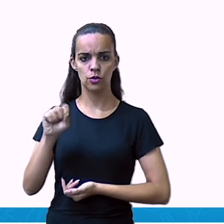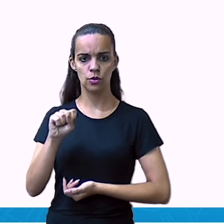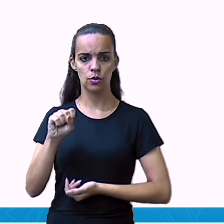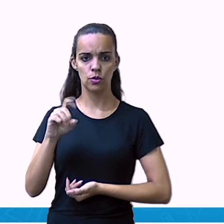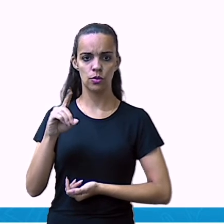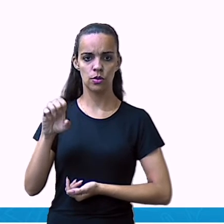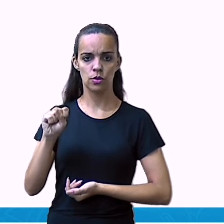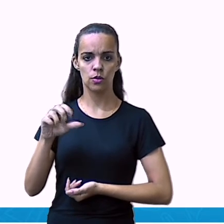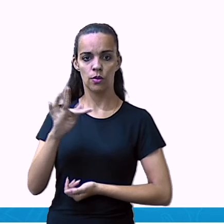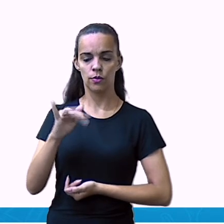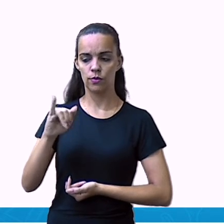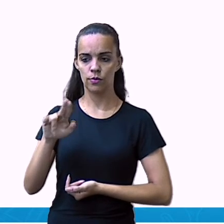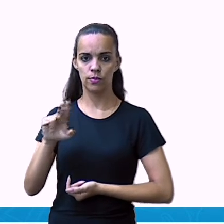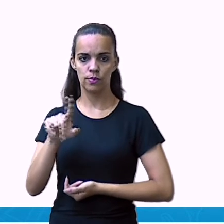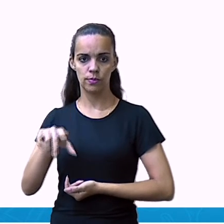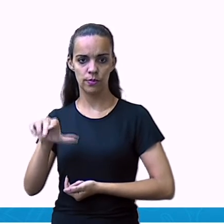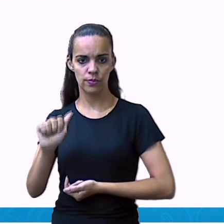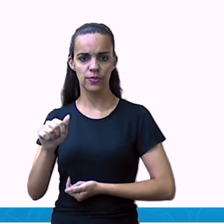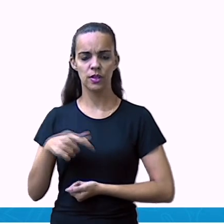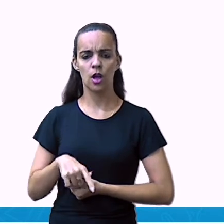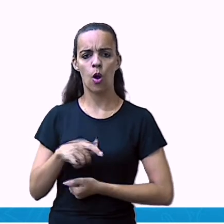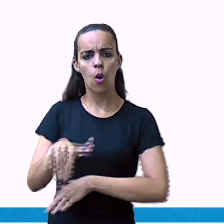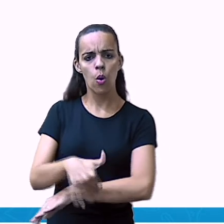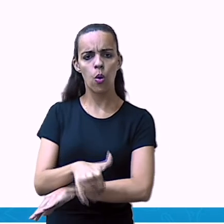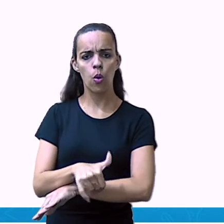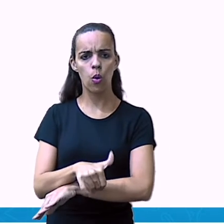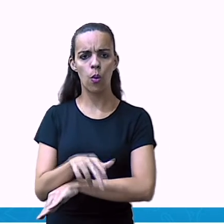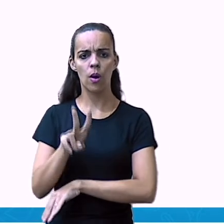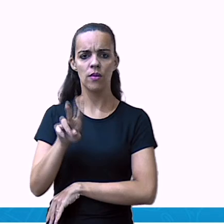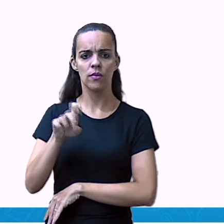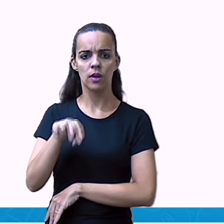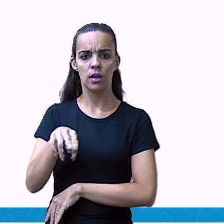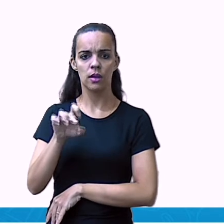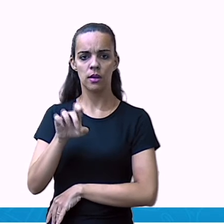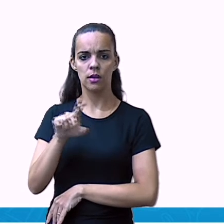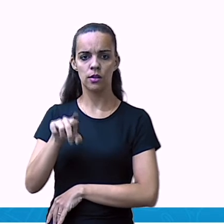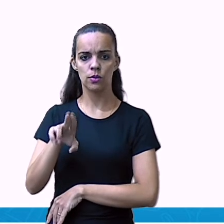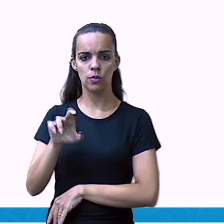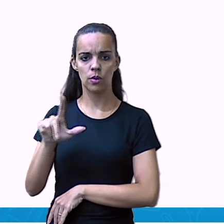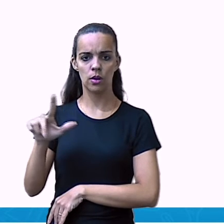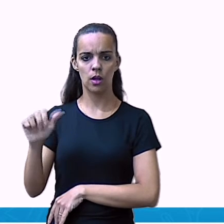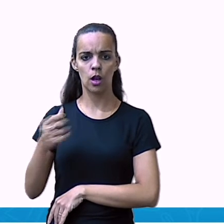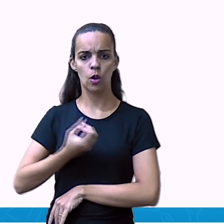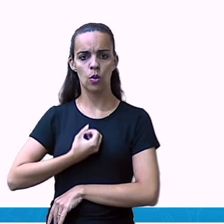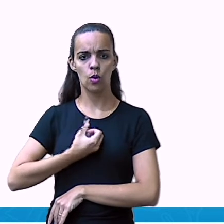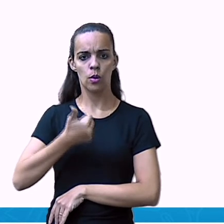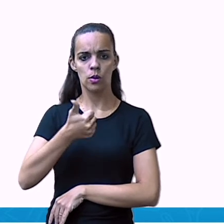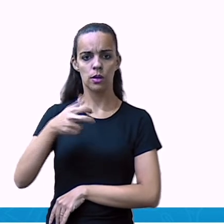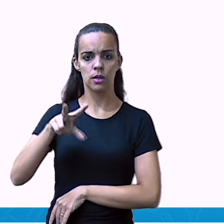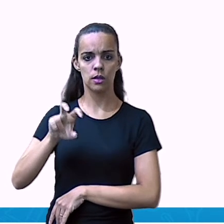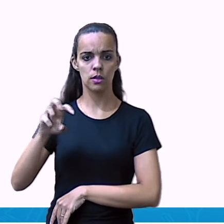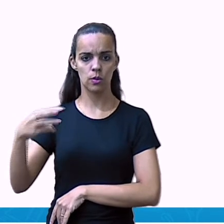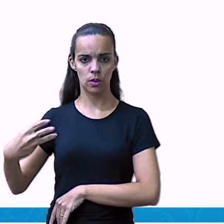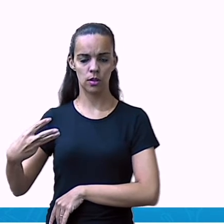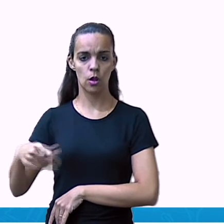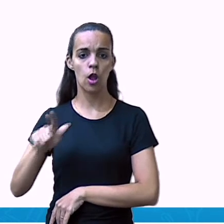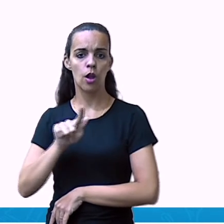Rua Venezuela, 154, Governador Valadares, Minas